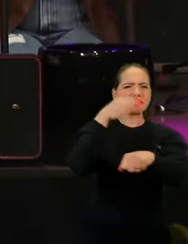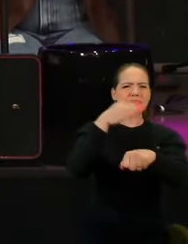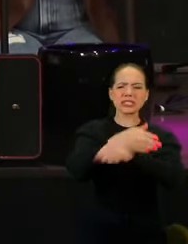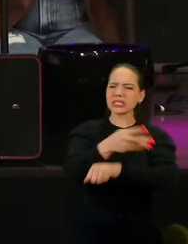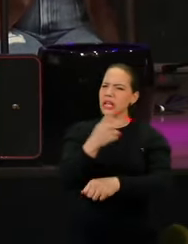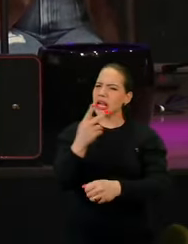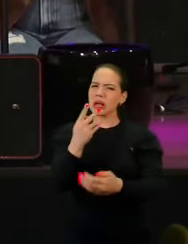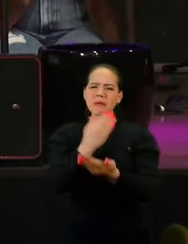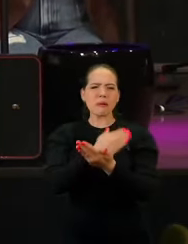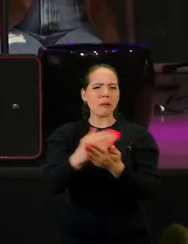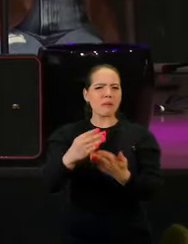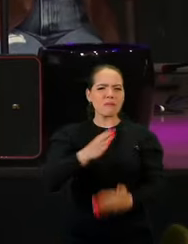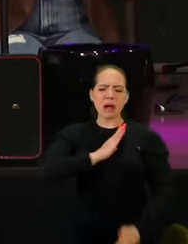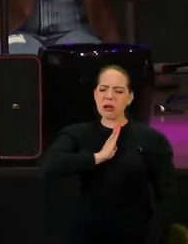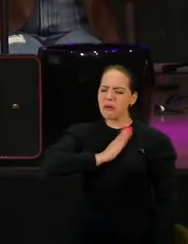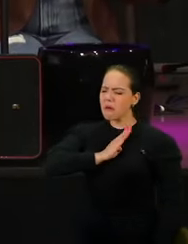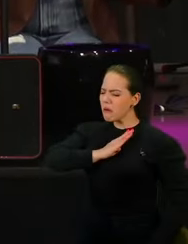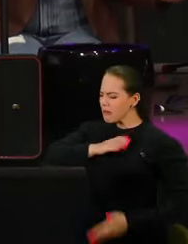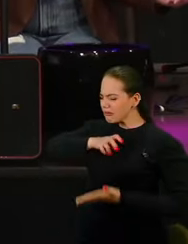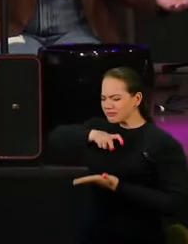de corações rendidos,